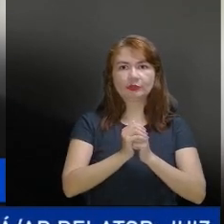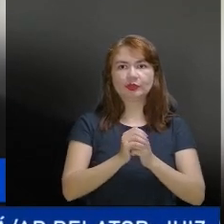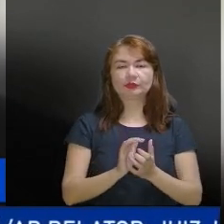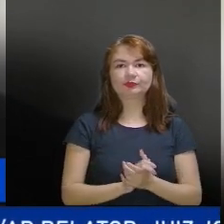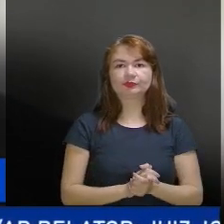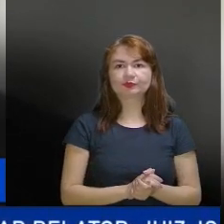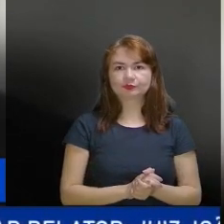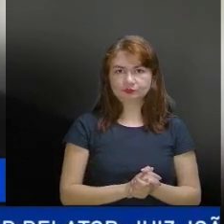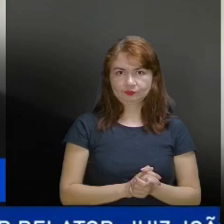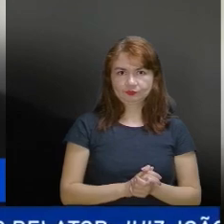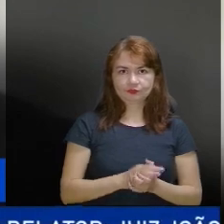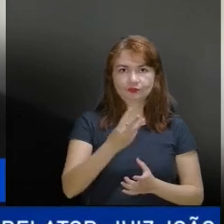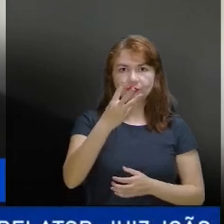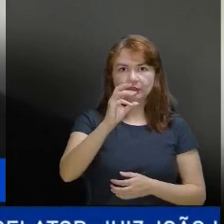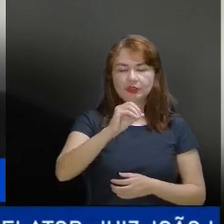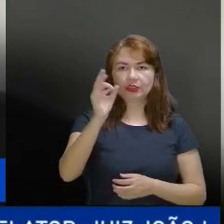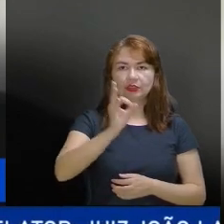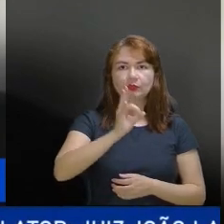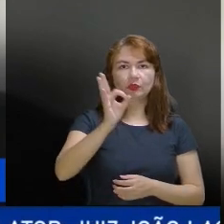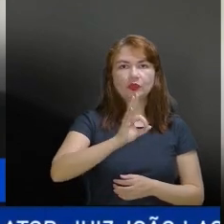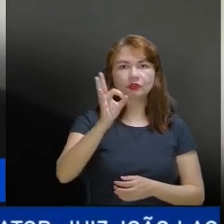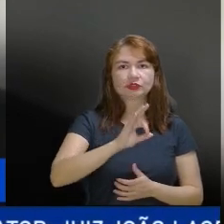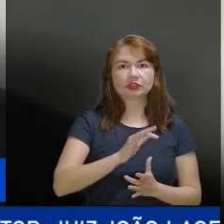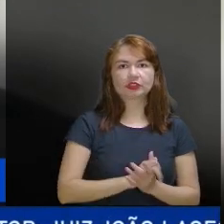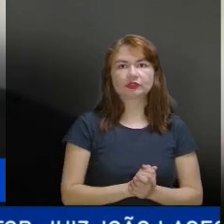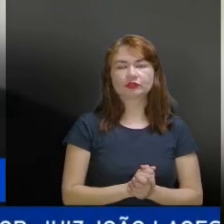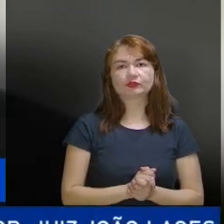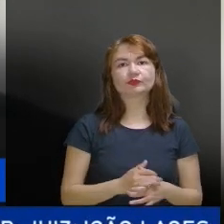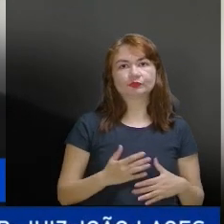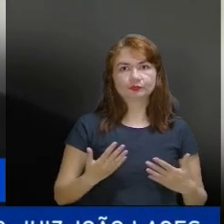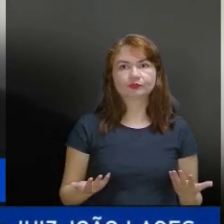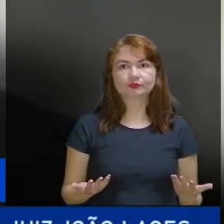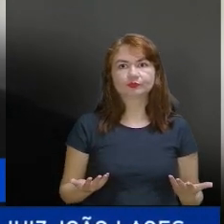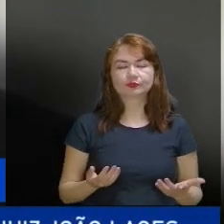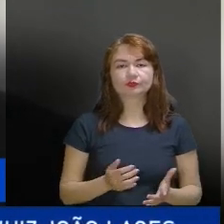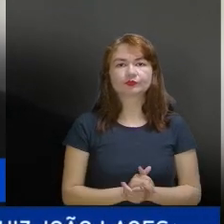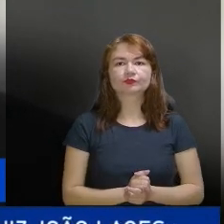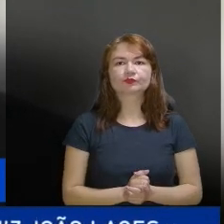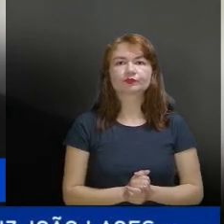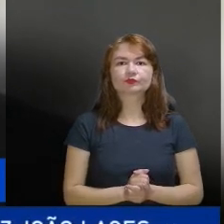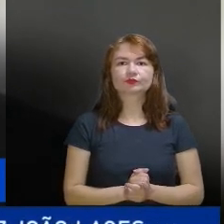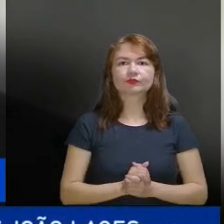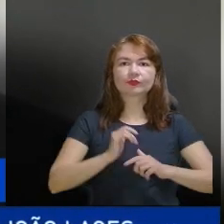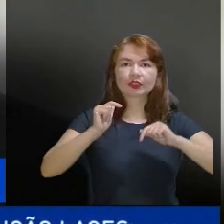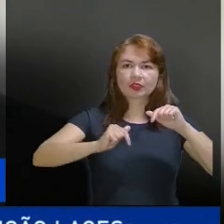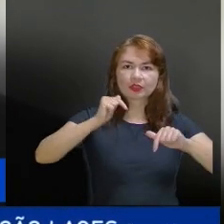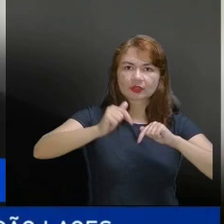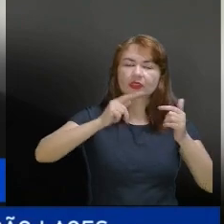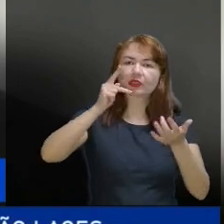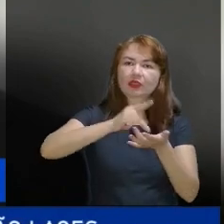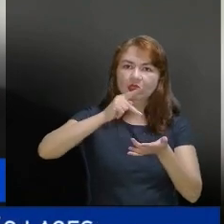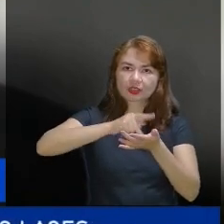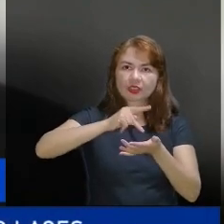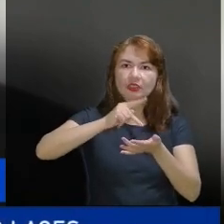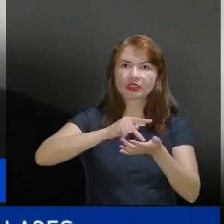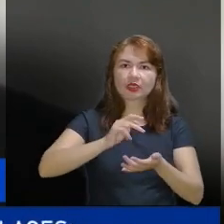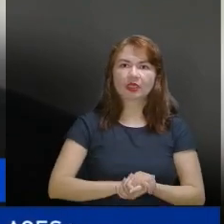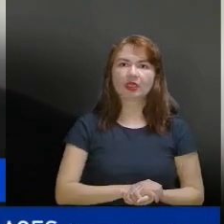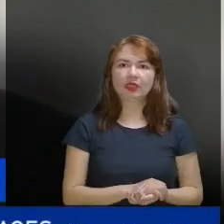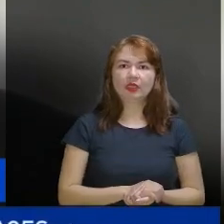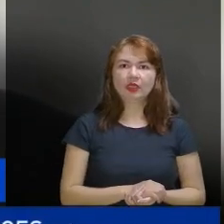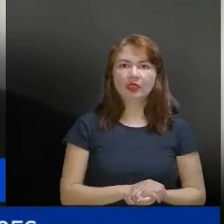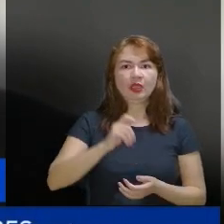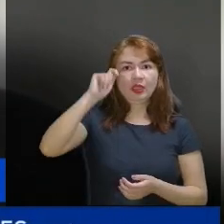30%, nós estamos indo realmente ao encontro dessa inserção, dessa ação afirmativa, tá, dos pretos